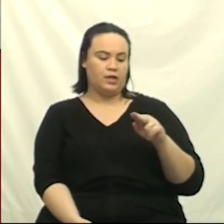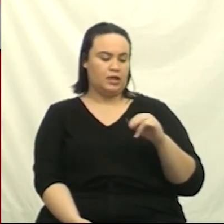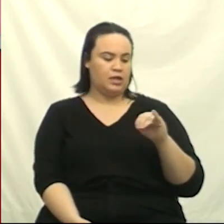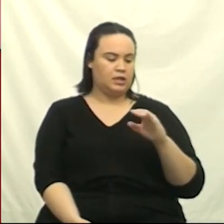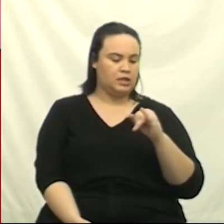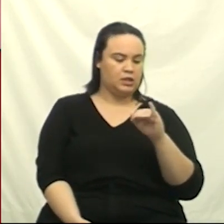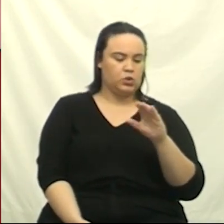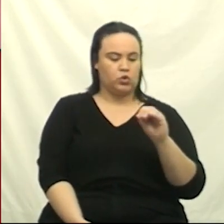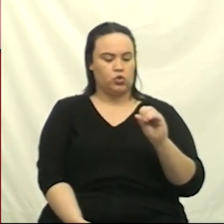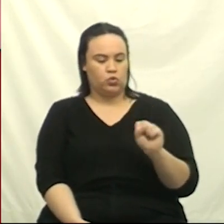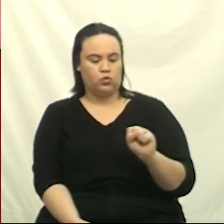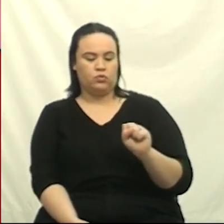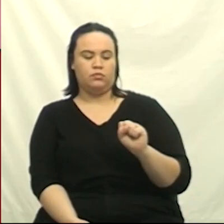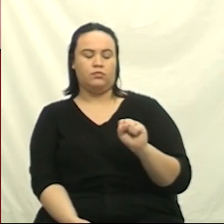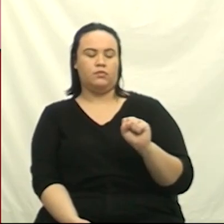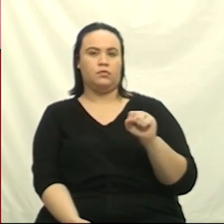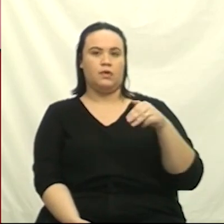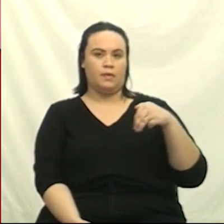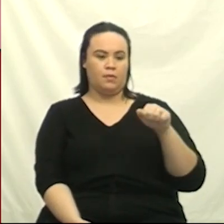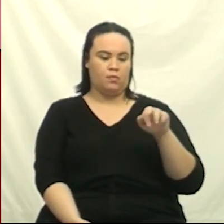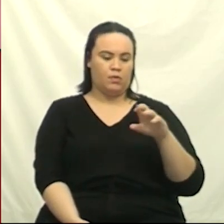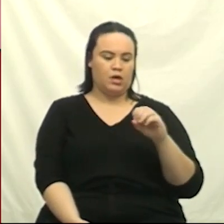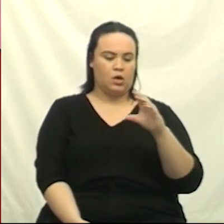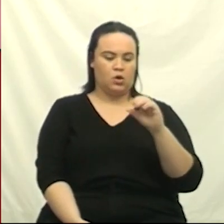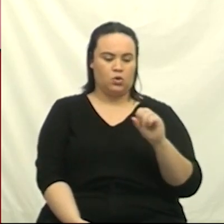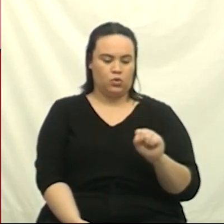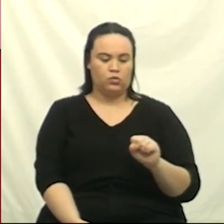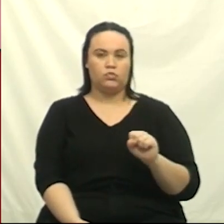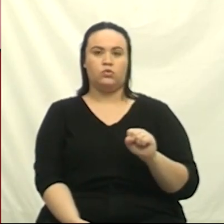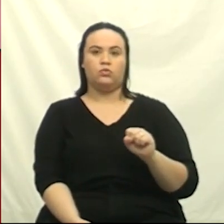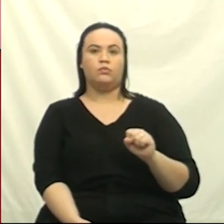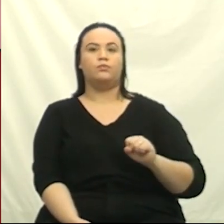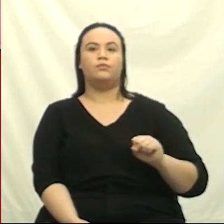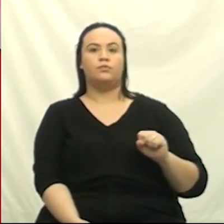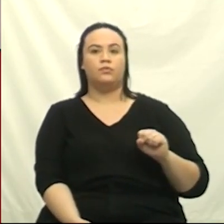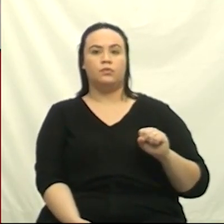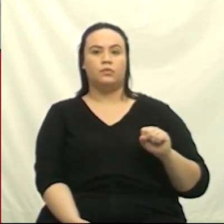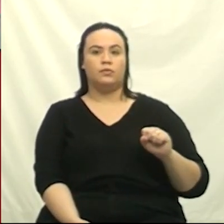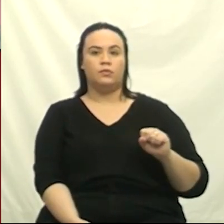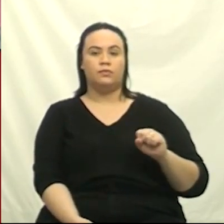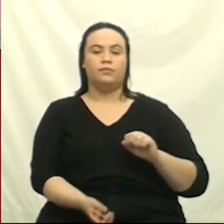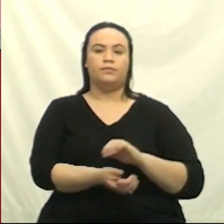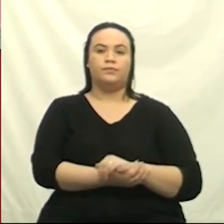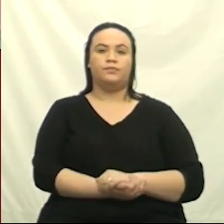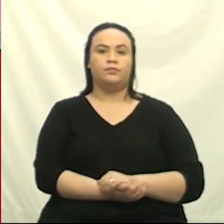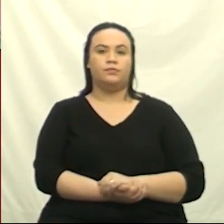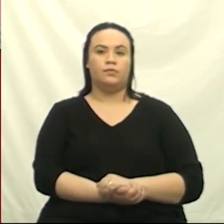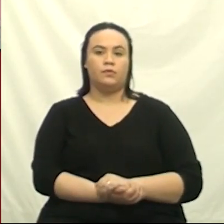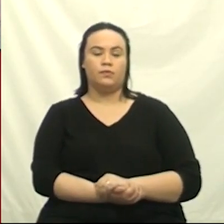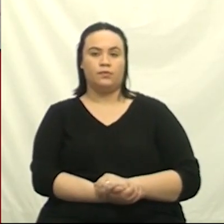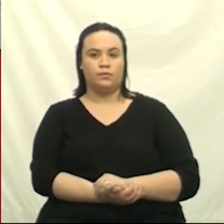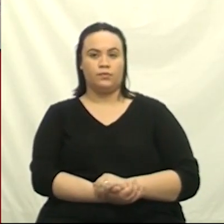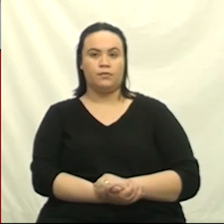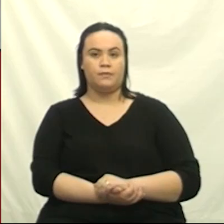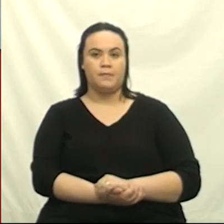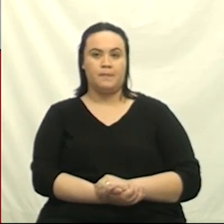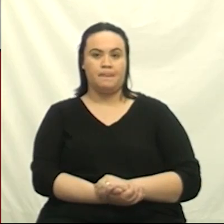Silveira de Sousa Marcos de Sousa Marcos Vinícius Faraco